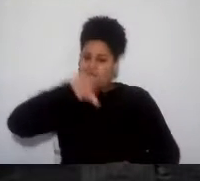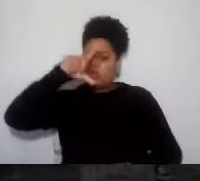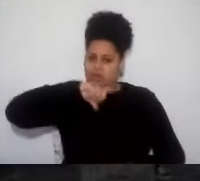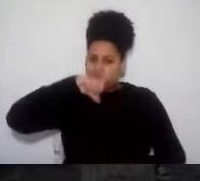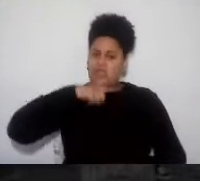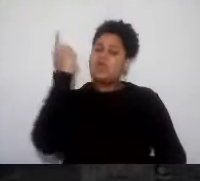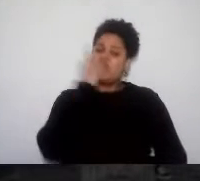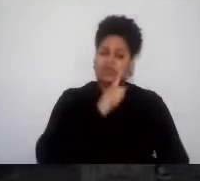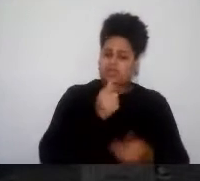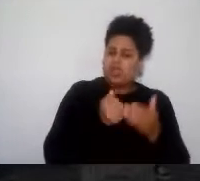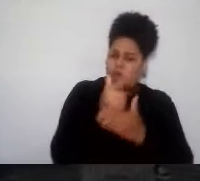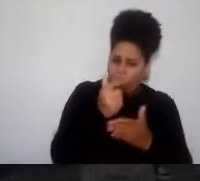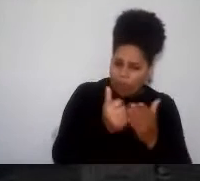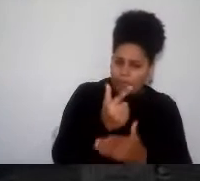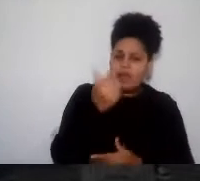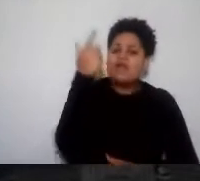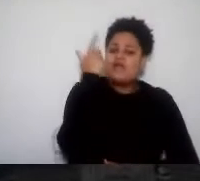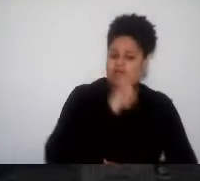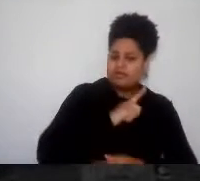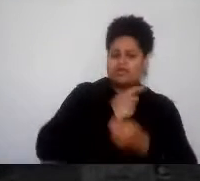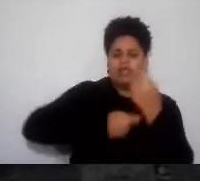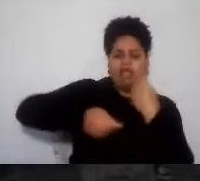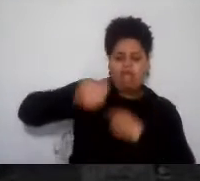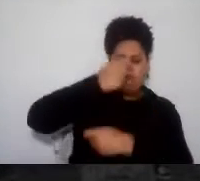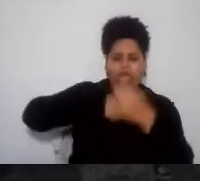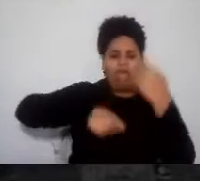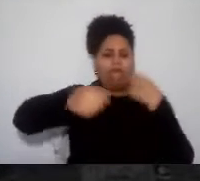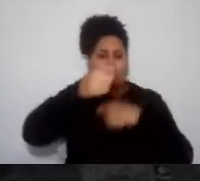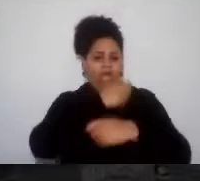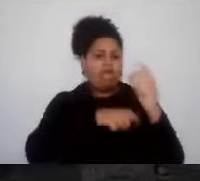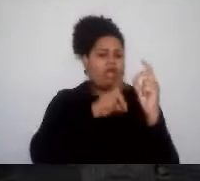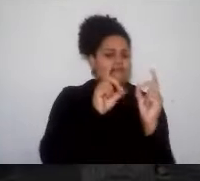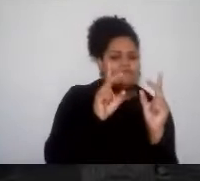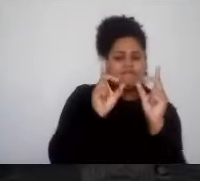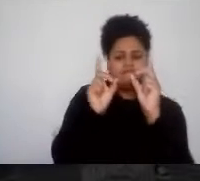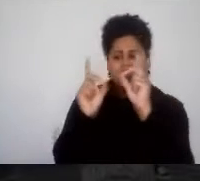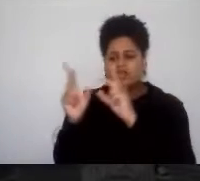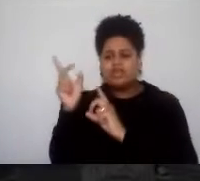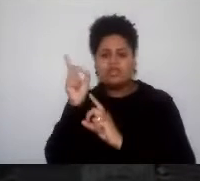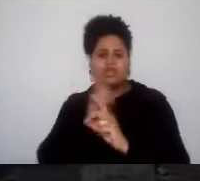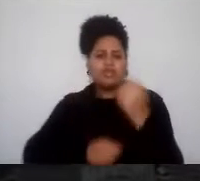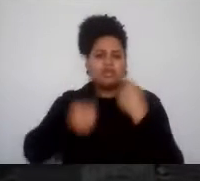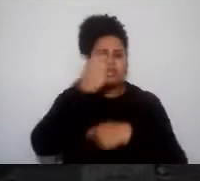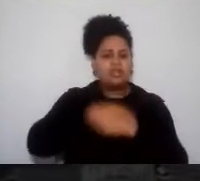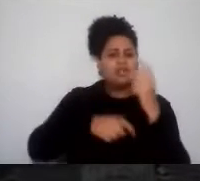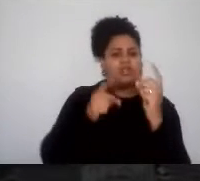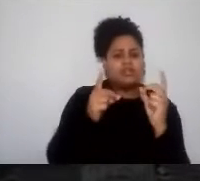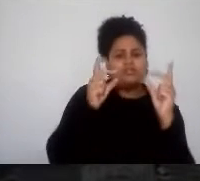empresa, essa engrenagem que a gente sabe como funciona, que já tivemos no Brasil,